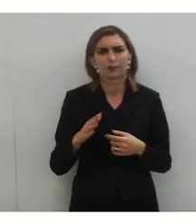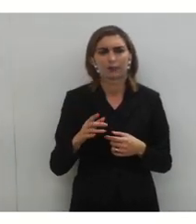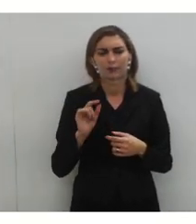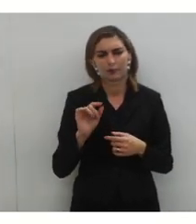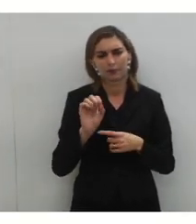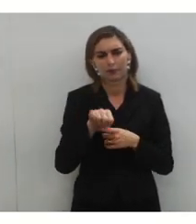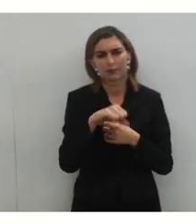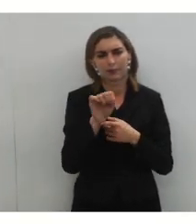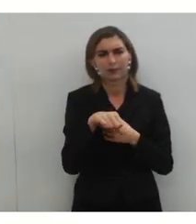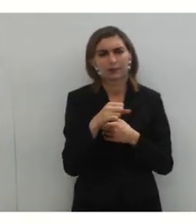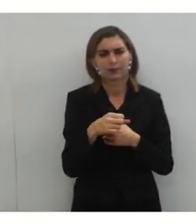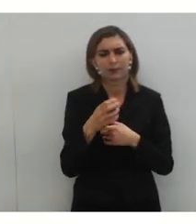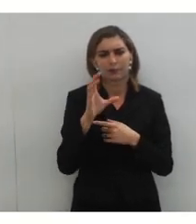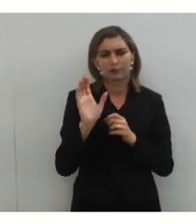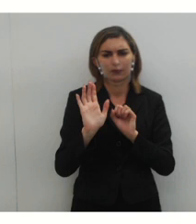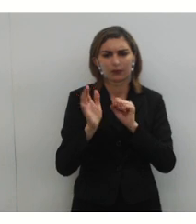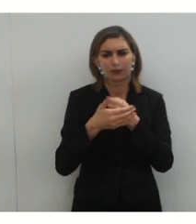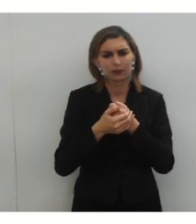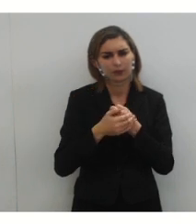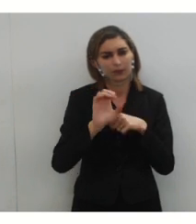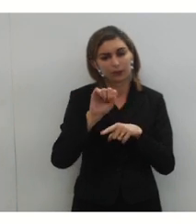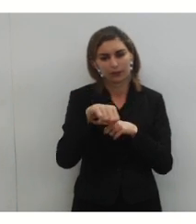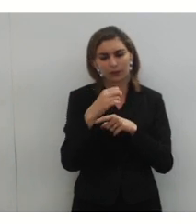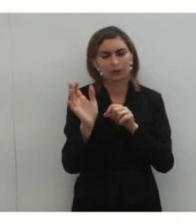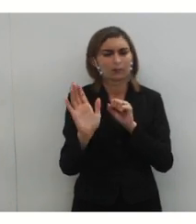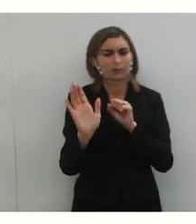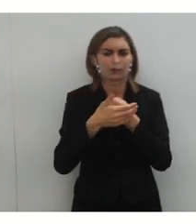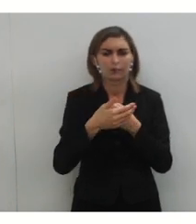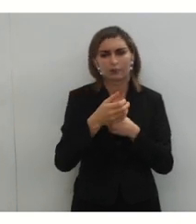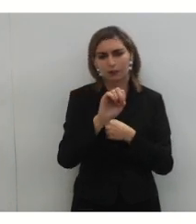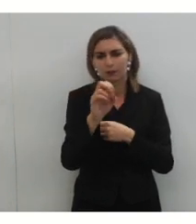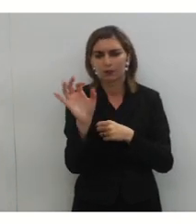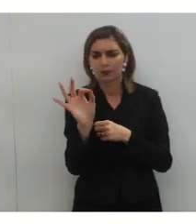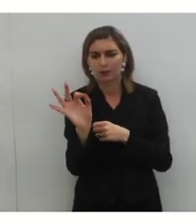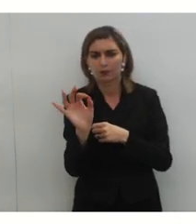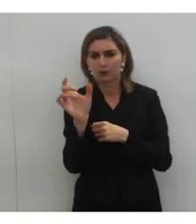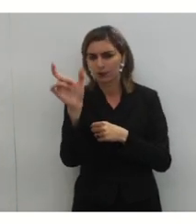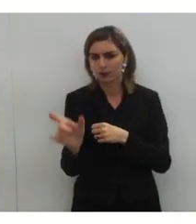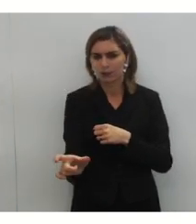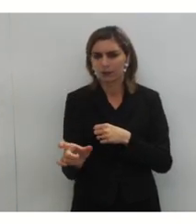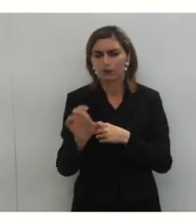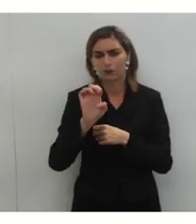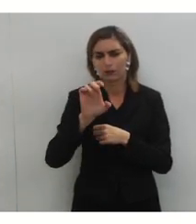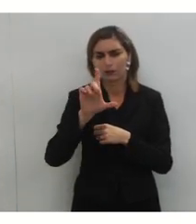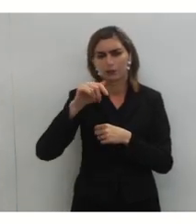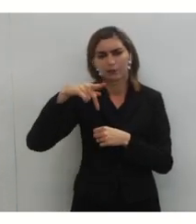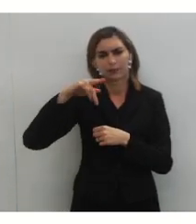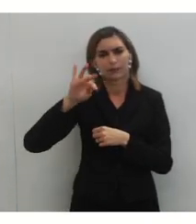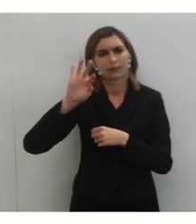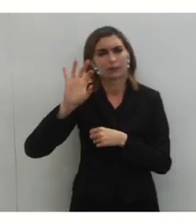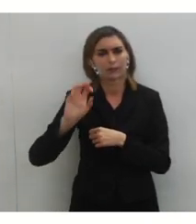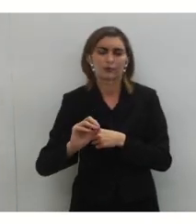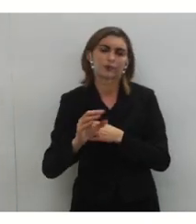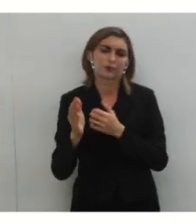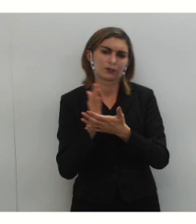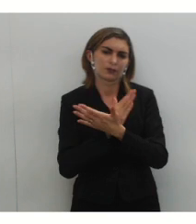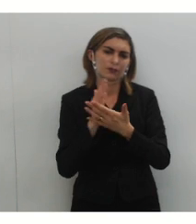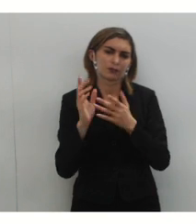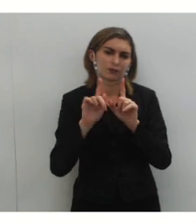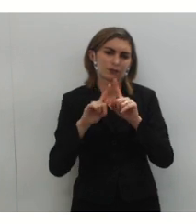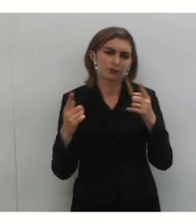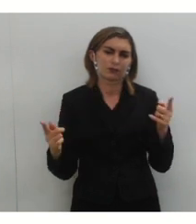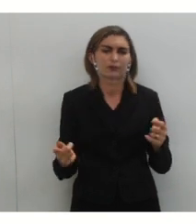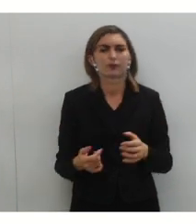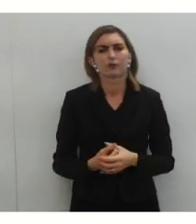de sujeito oculto, né? Ou seja, ou elíptico, né? Como dizem algumas